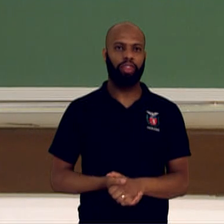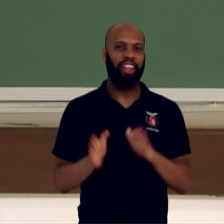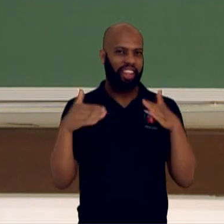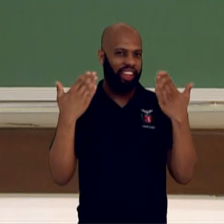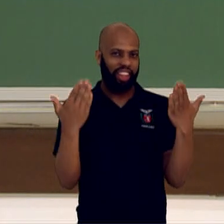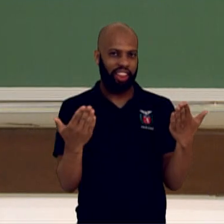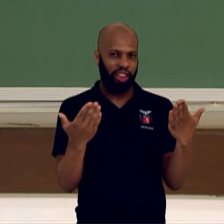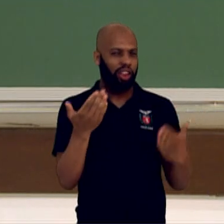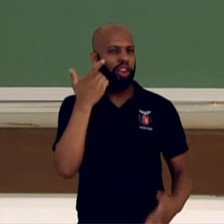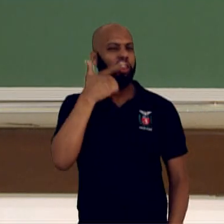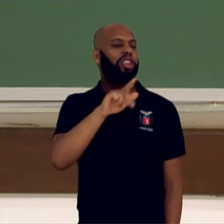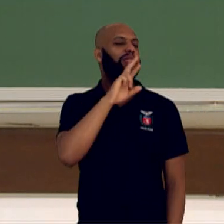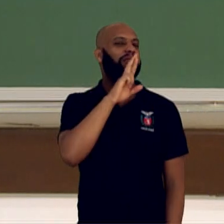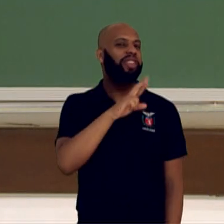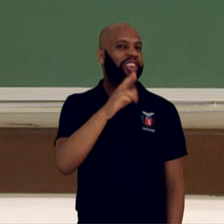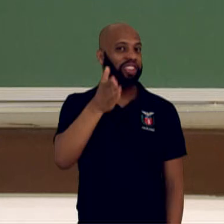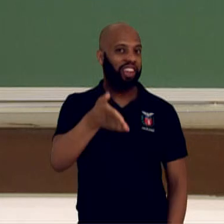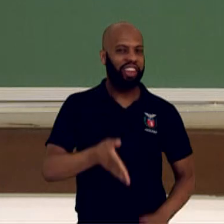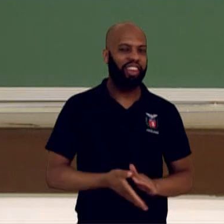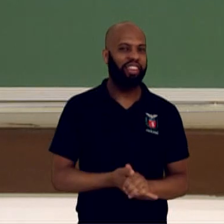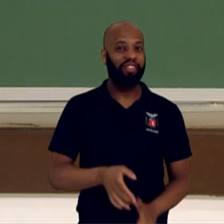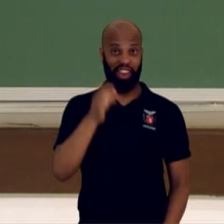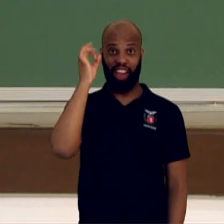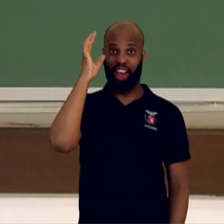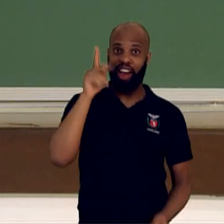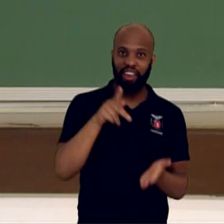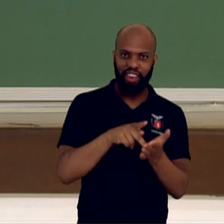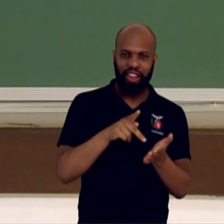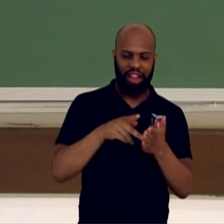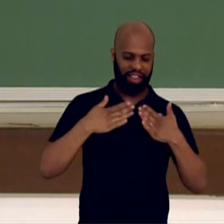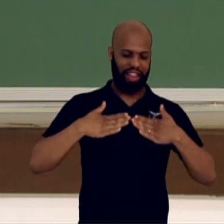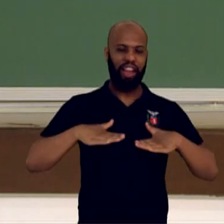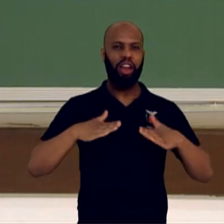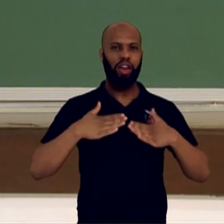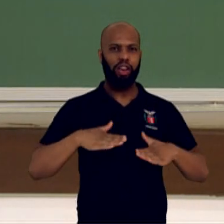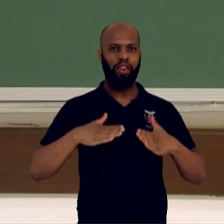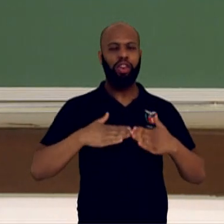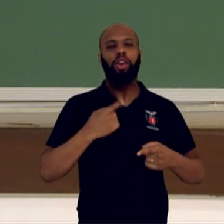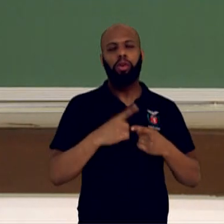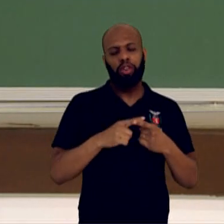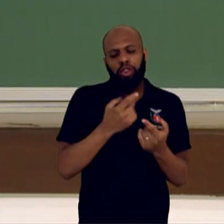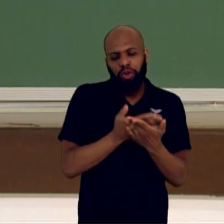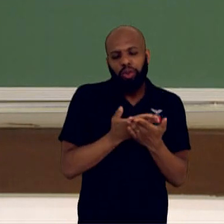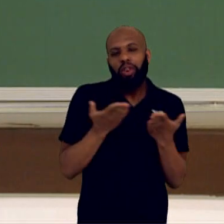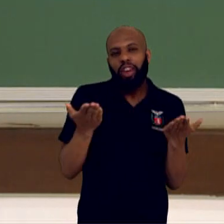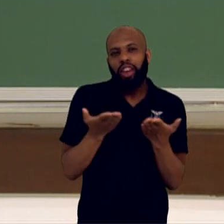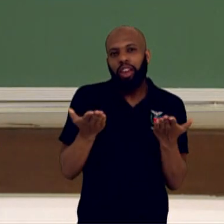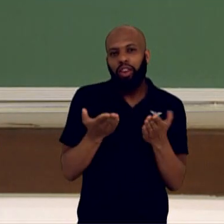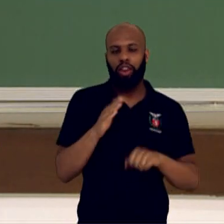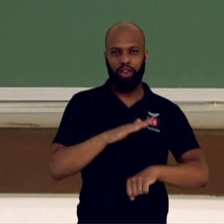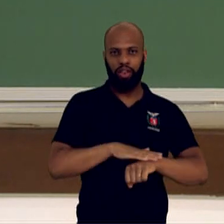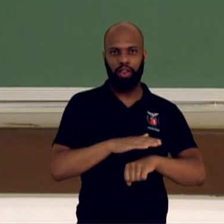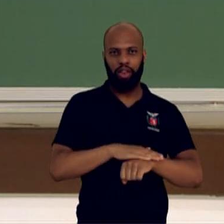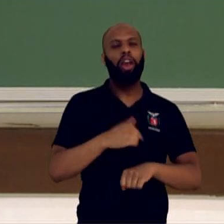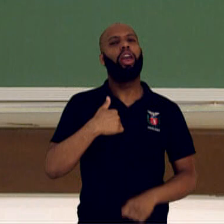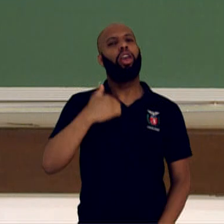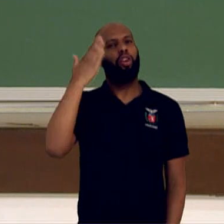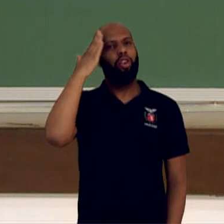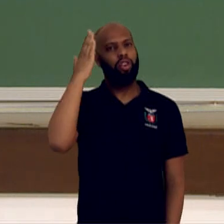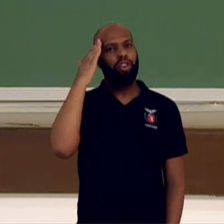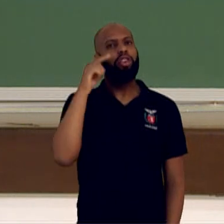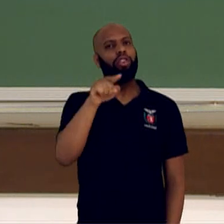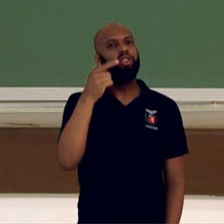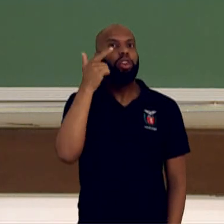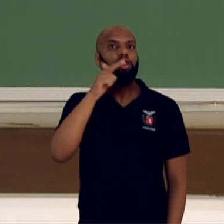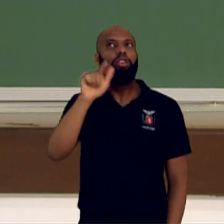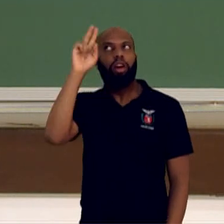E daí, pessoal, conseguiram responder? Foi fácil, né? Bem tranquilinho. Primeiro que a gente acabou de ver, né? Então, tenho certeza que vocês